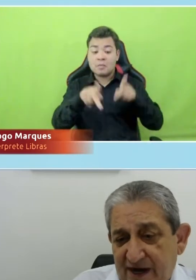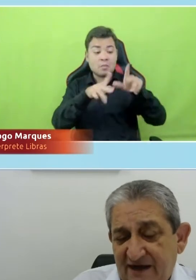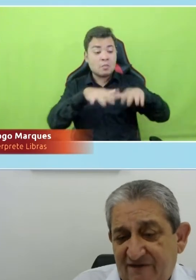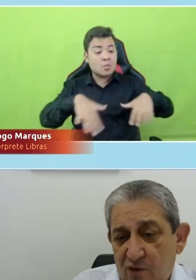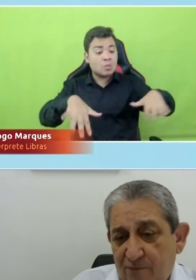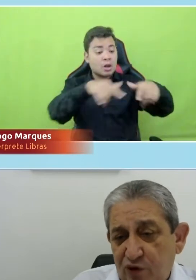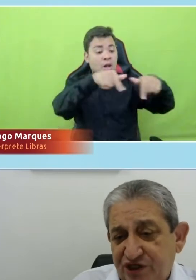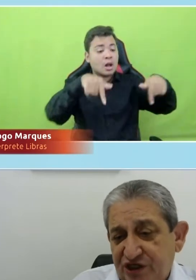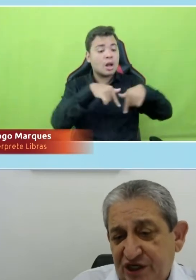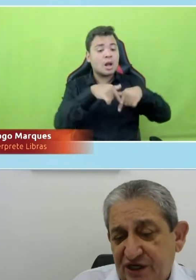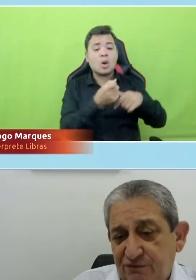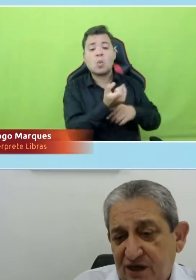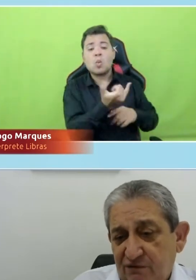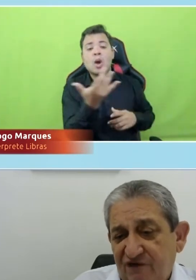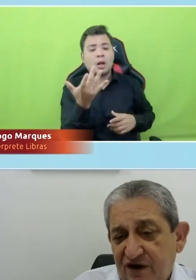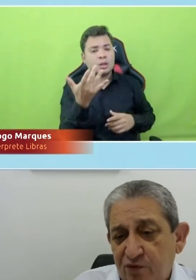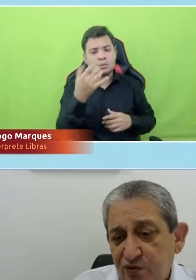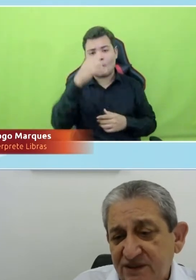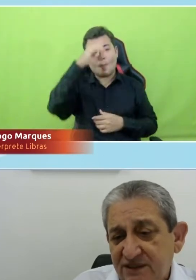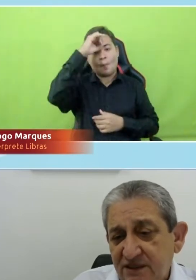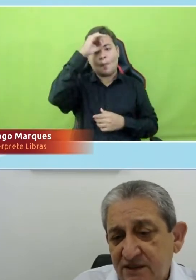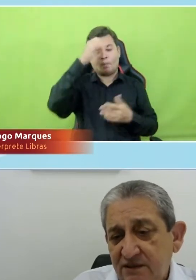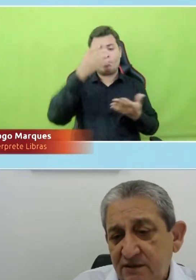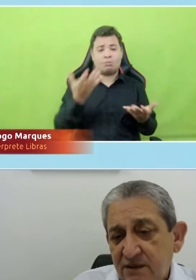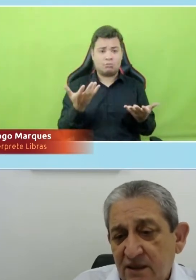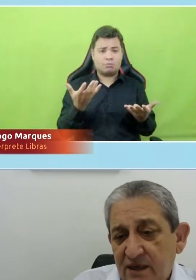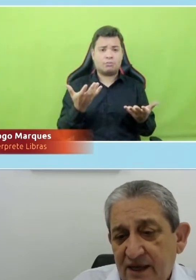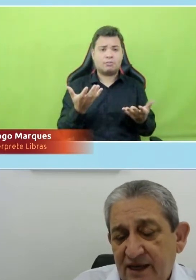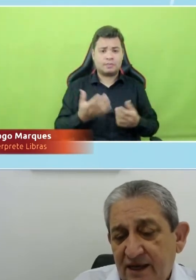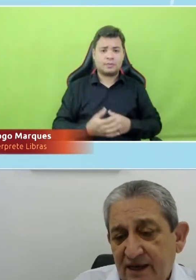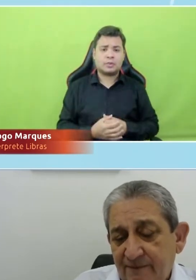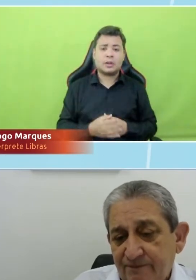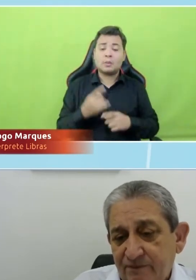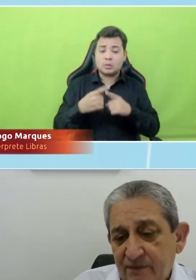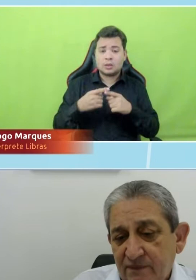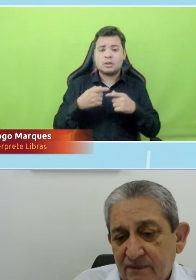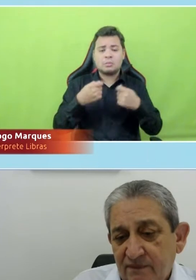para levar uma política de atendimento fica muito assim